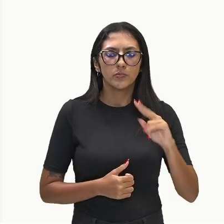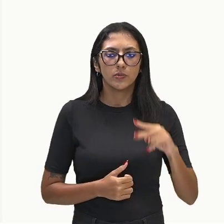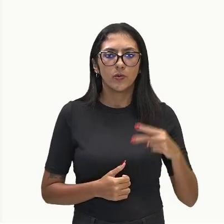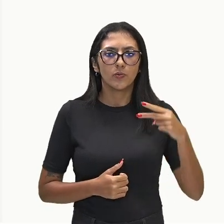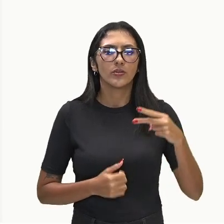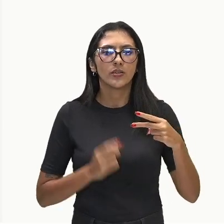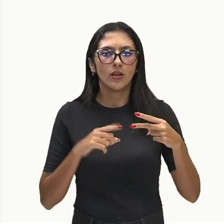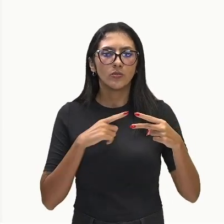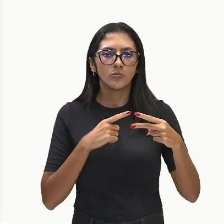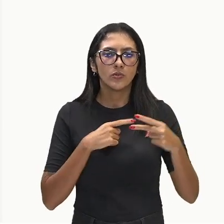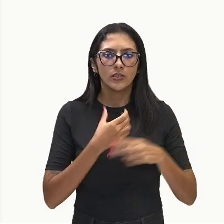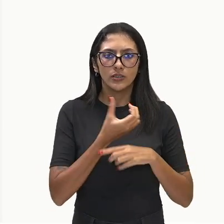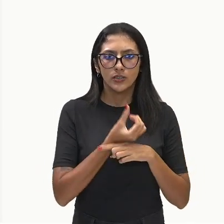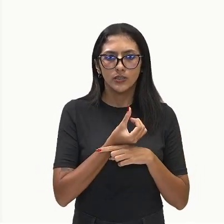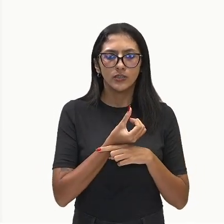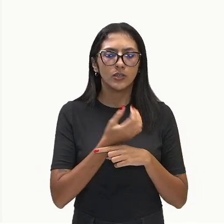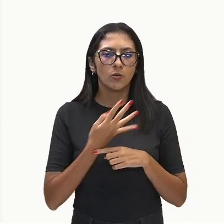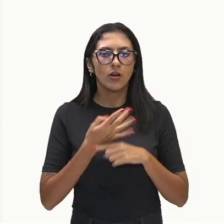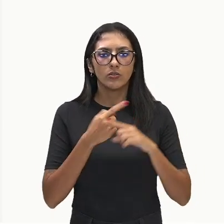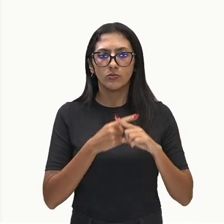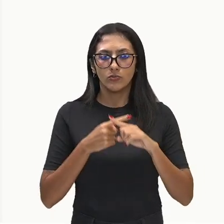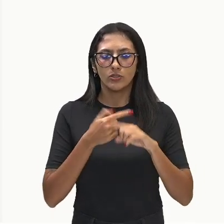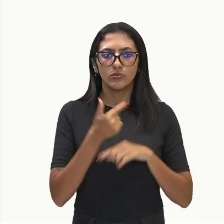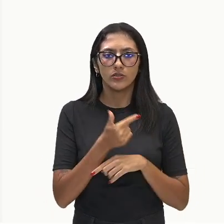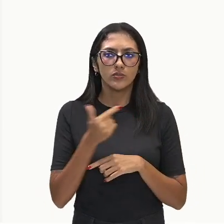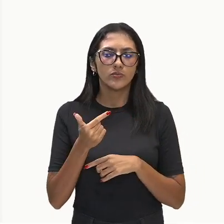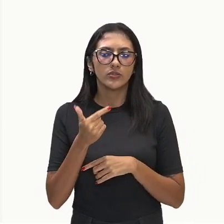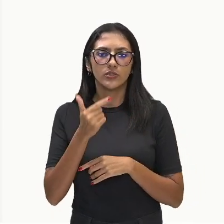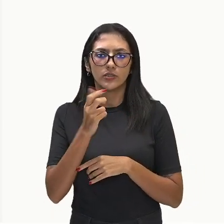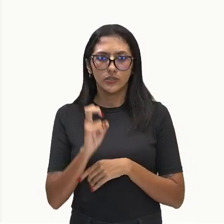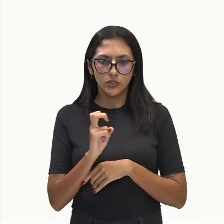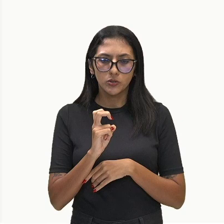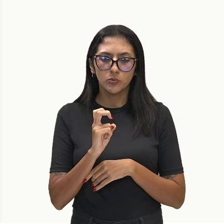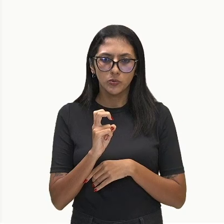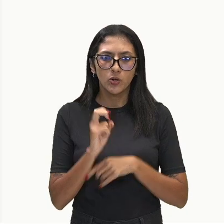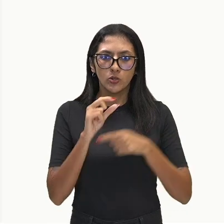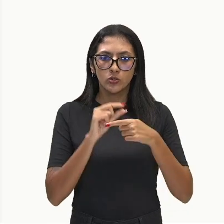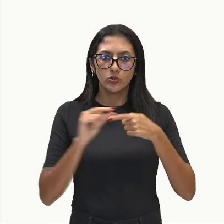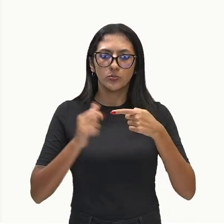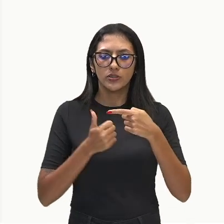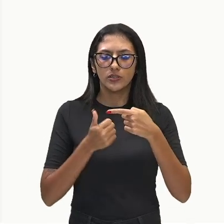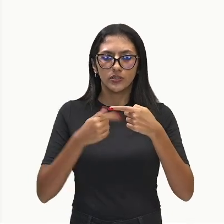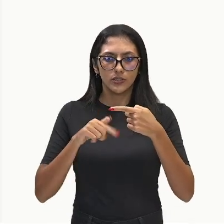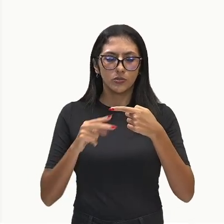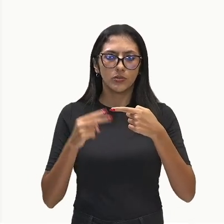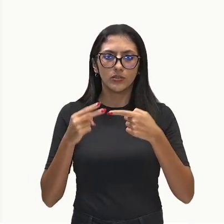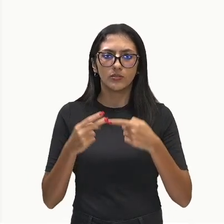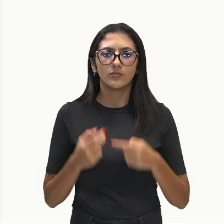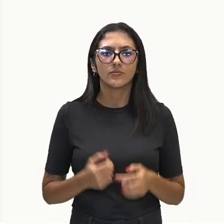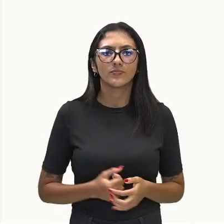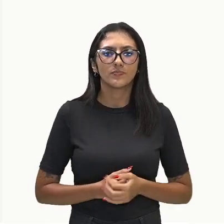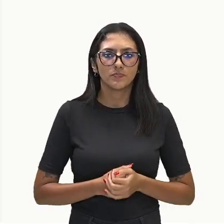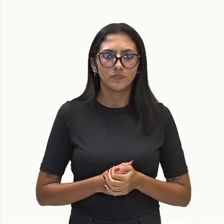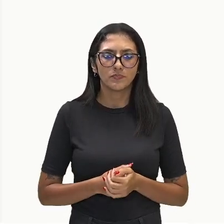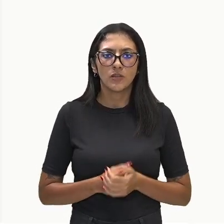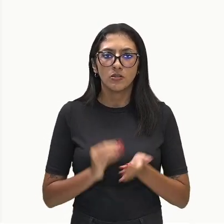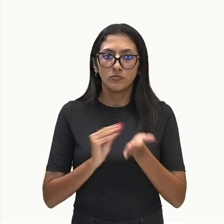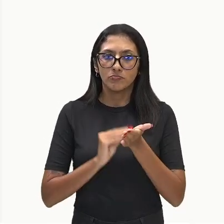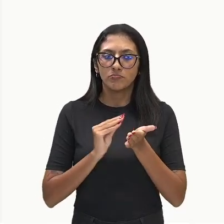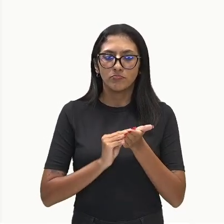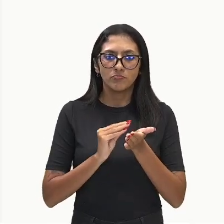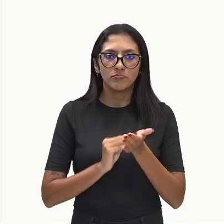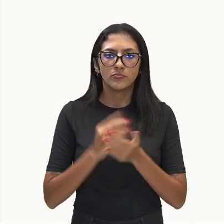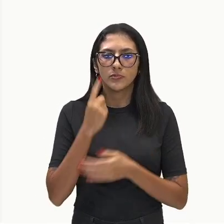é igual a 64 vezes 225 sobre 17 ao quadrado. Ainda não acabou.